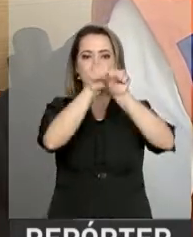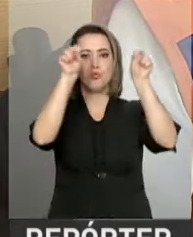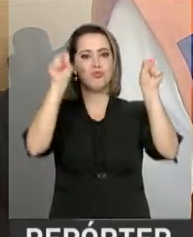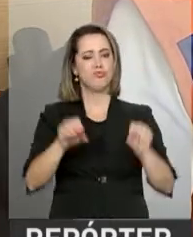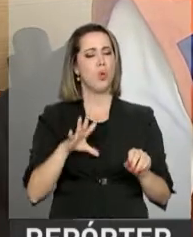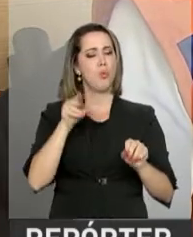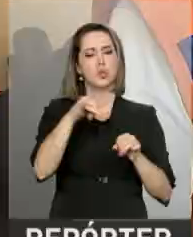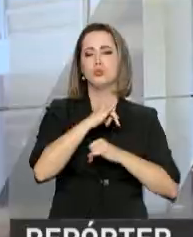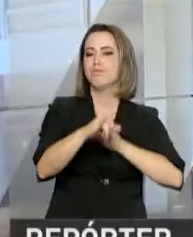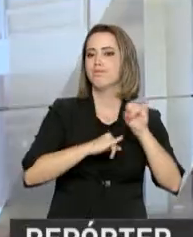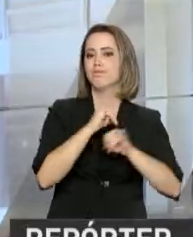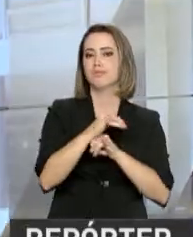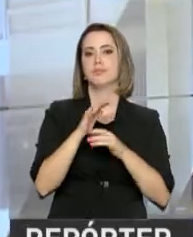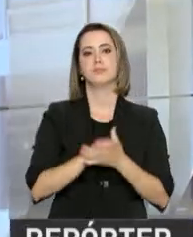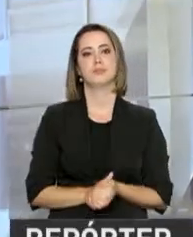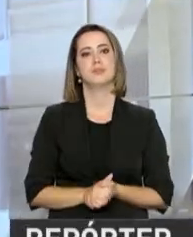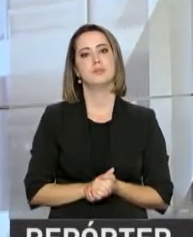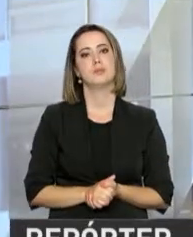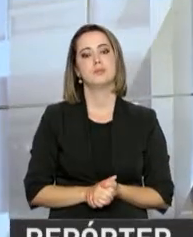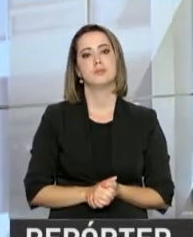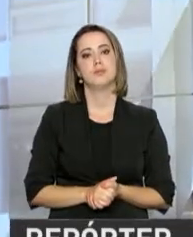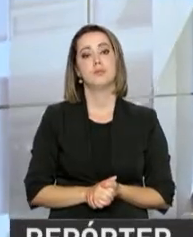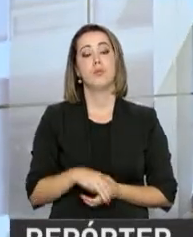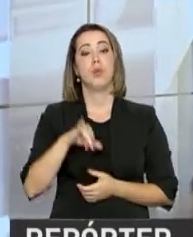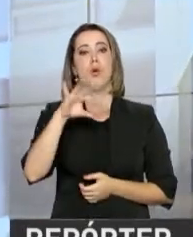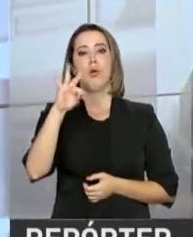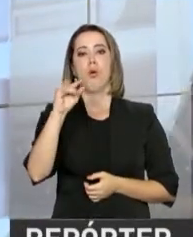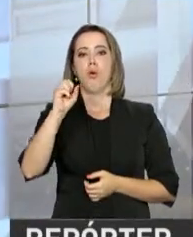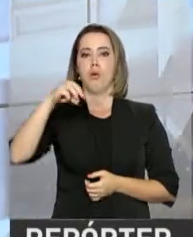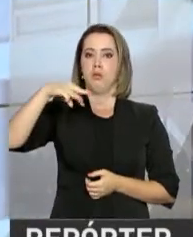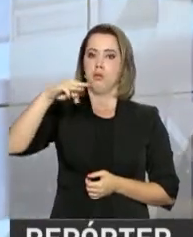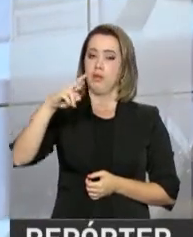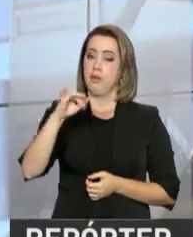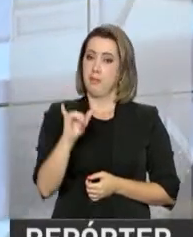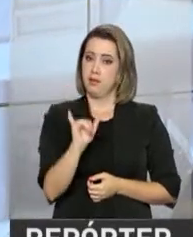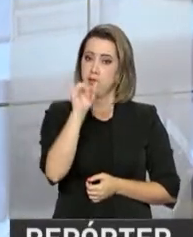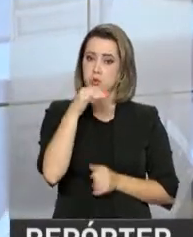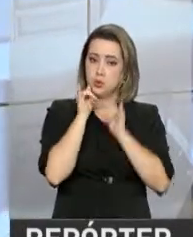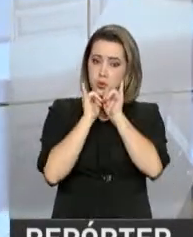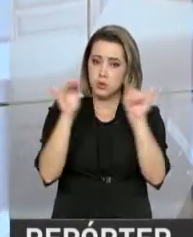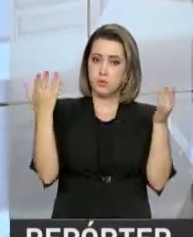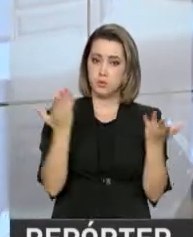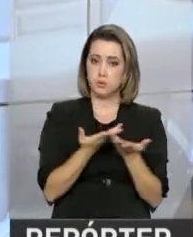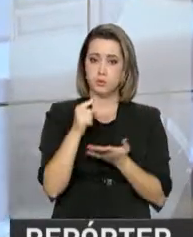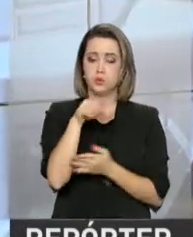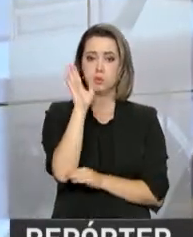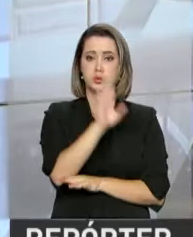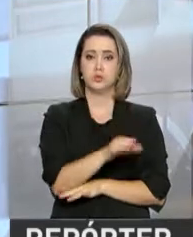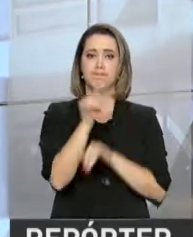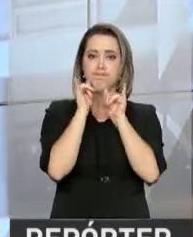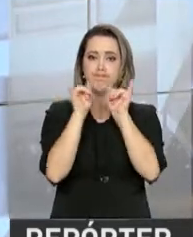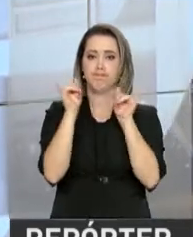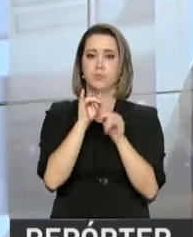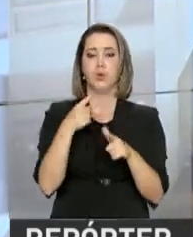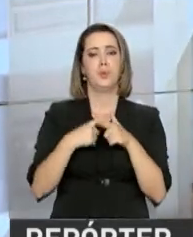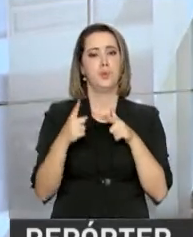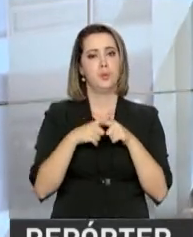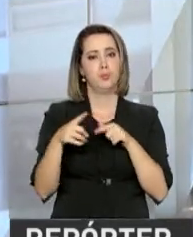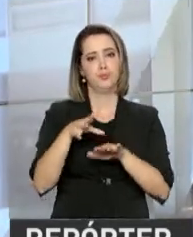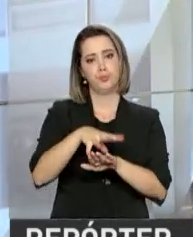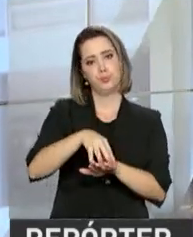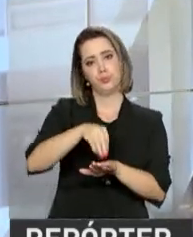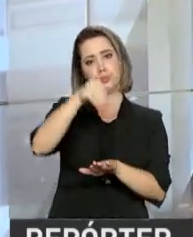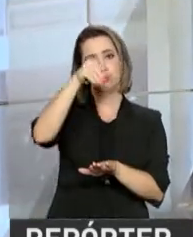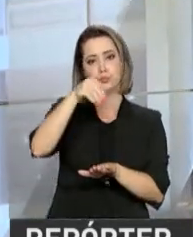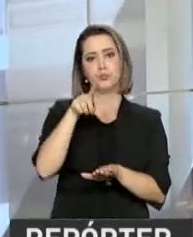digitalizado o itamaraty divulgou nota nesta tarde sobre o ataque ocorrido hoje na cidade de estocolmo